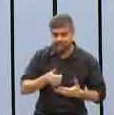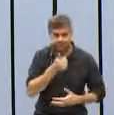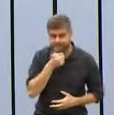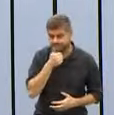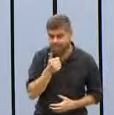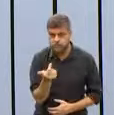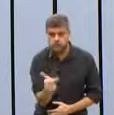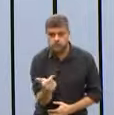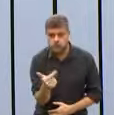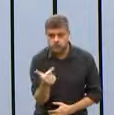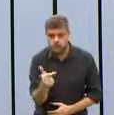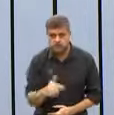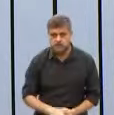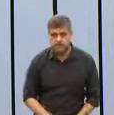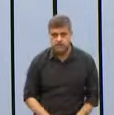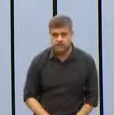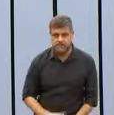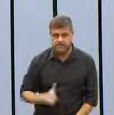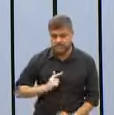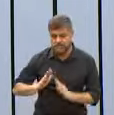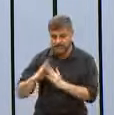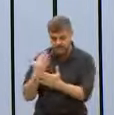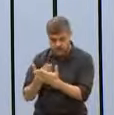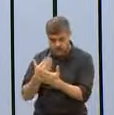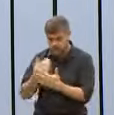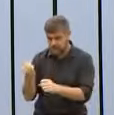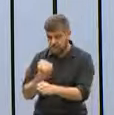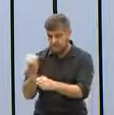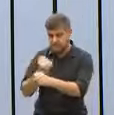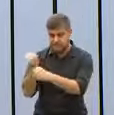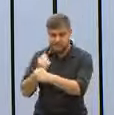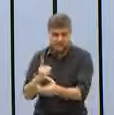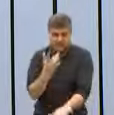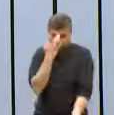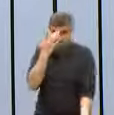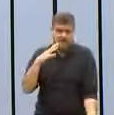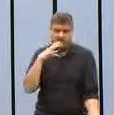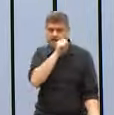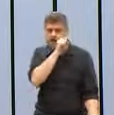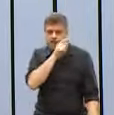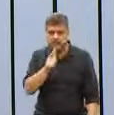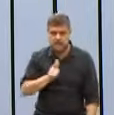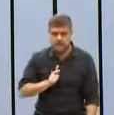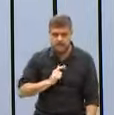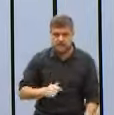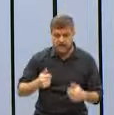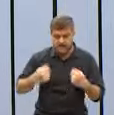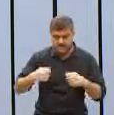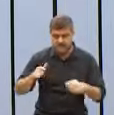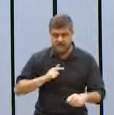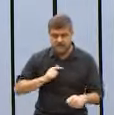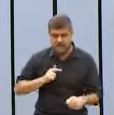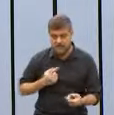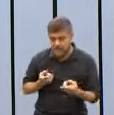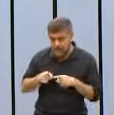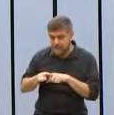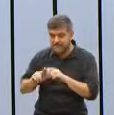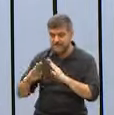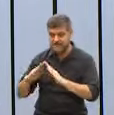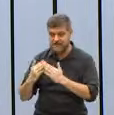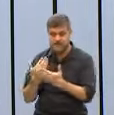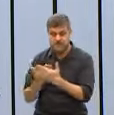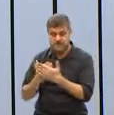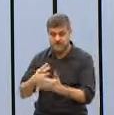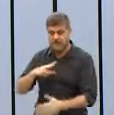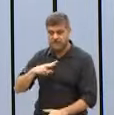a definição pública, ou seja, as escolas vão sendo construídas, não é tão fácil, não é tão rápido, que pelo menos tenha, né, alguma resposta rápida